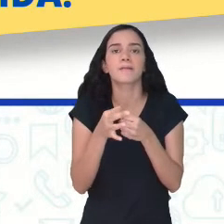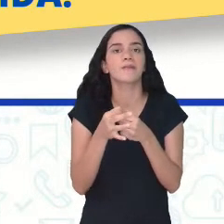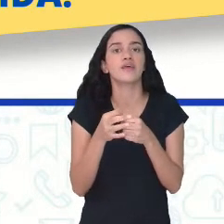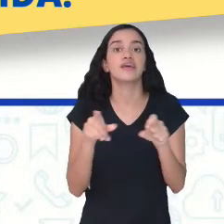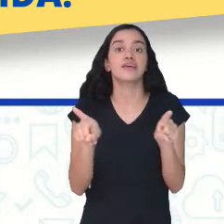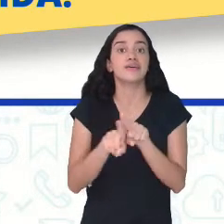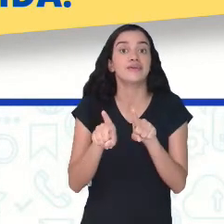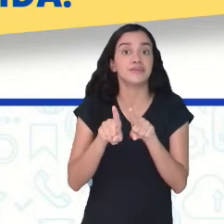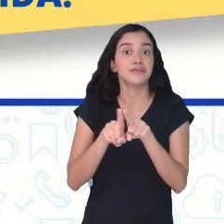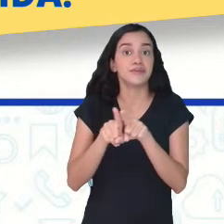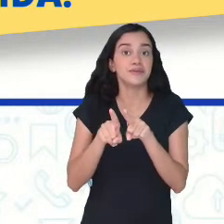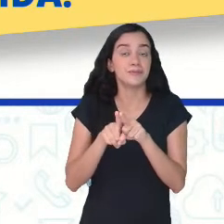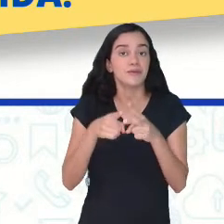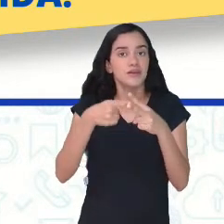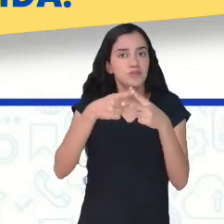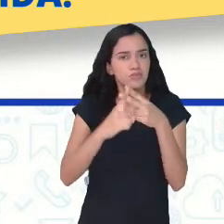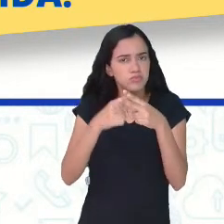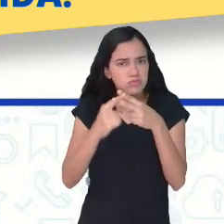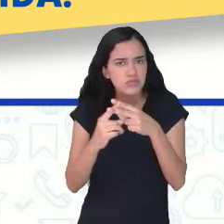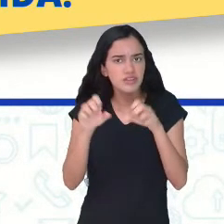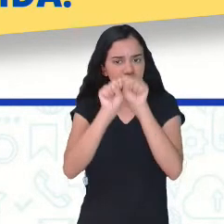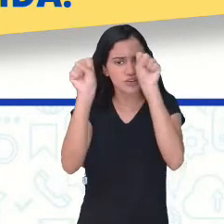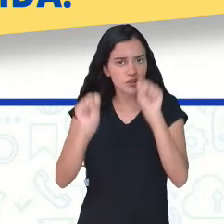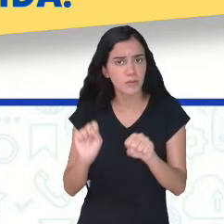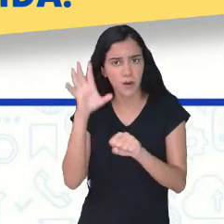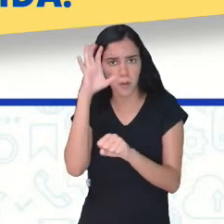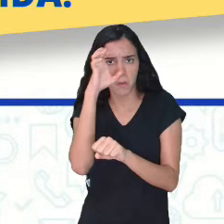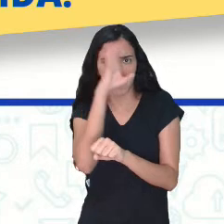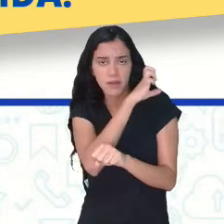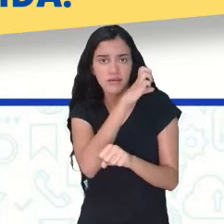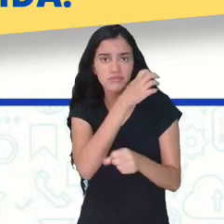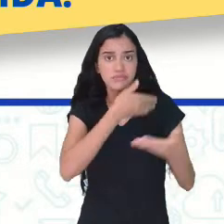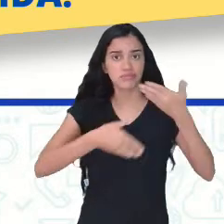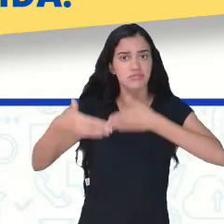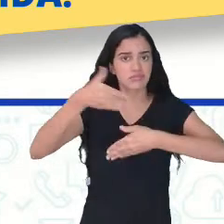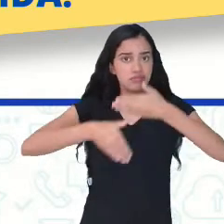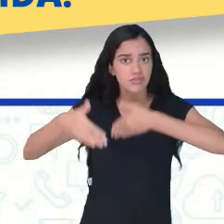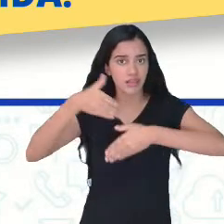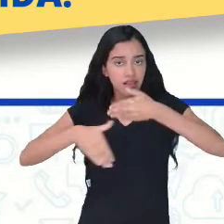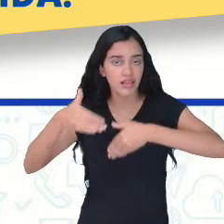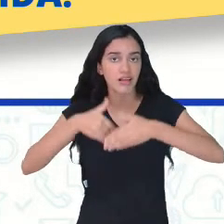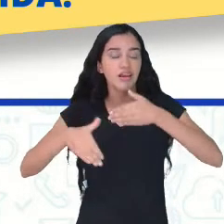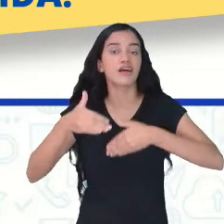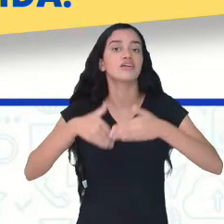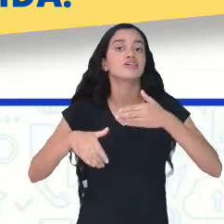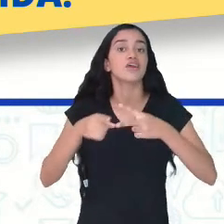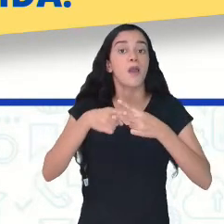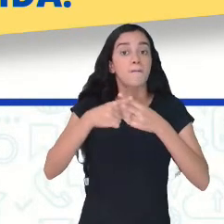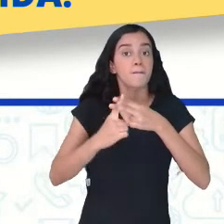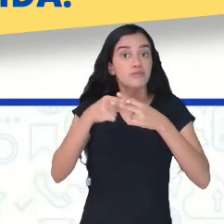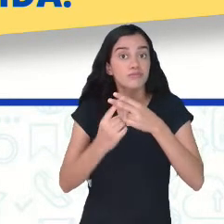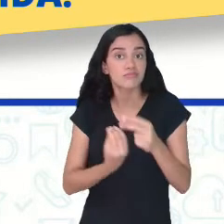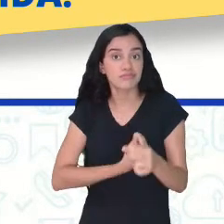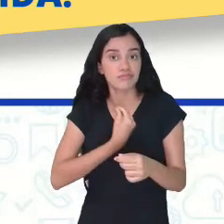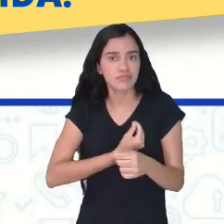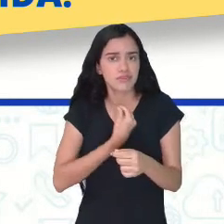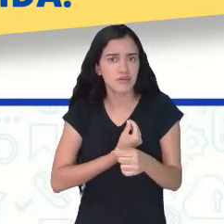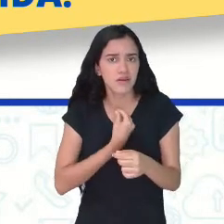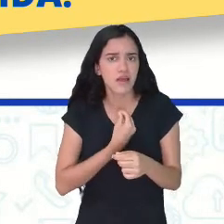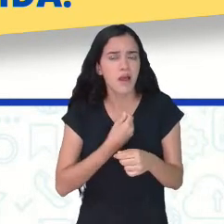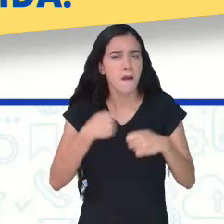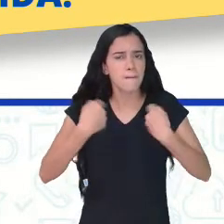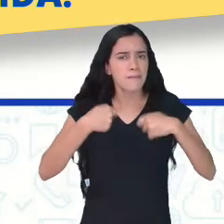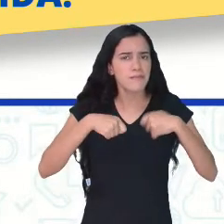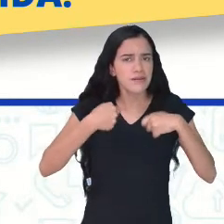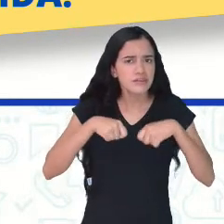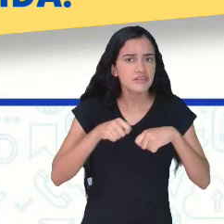que se unem em sistemas complexos que interagem para a manutenção da vida. Ah, professora, a gente precisa ver mais de uma vez.